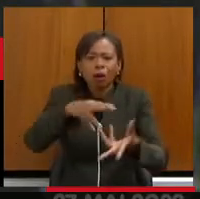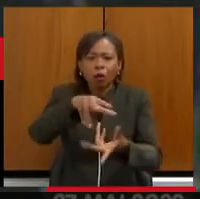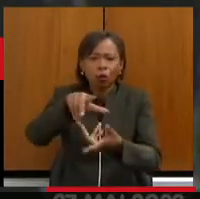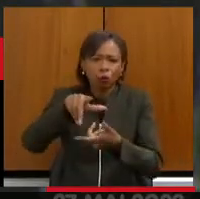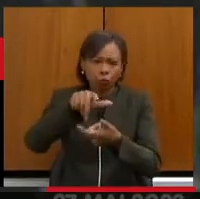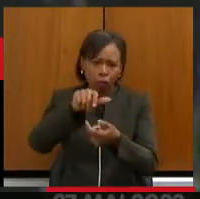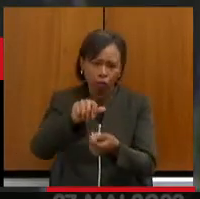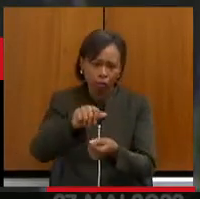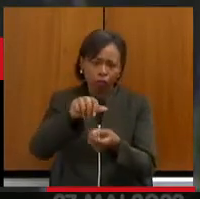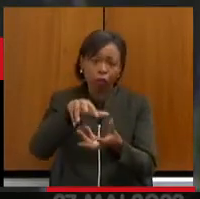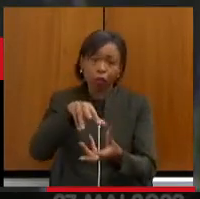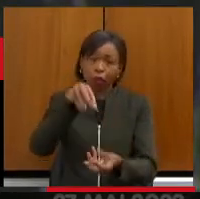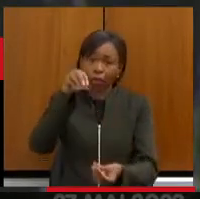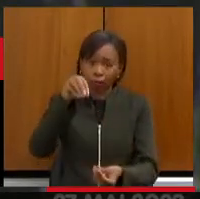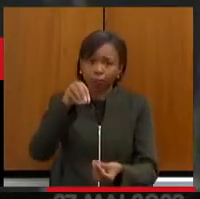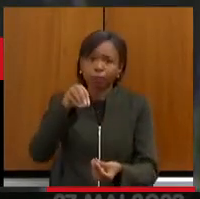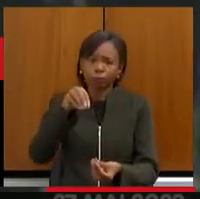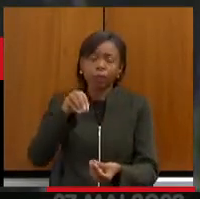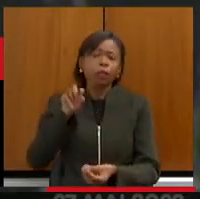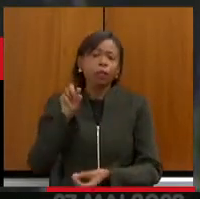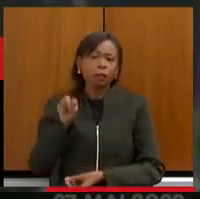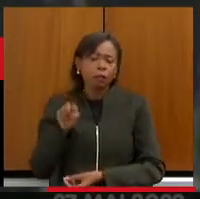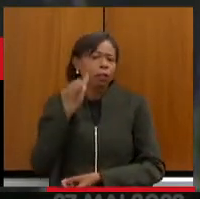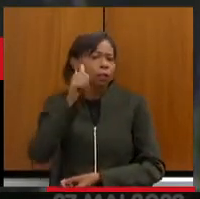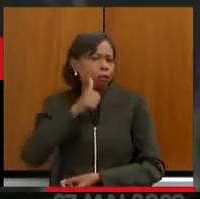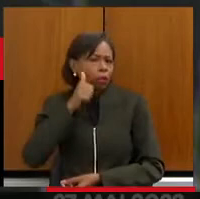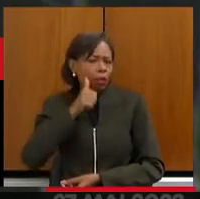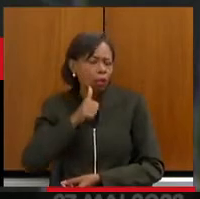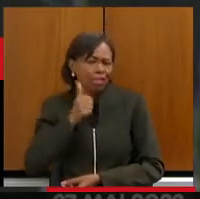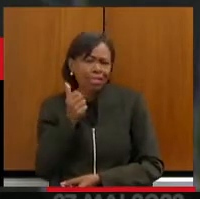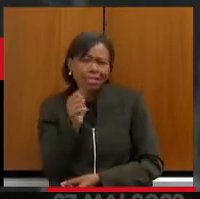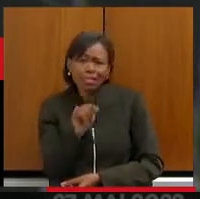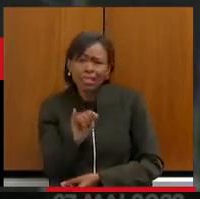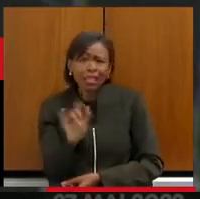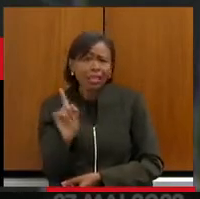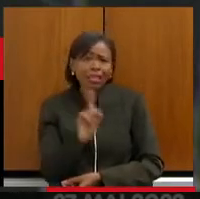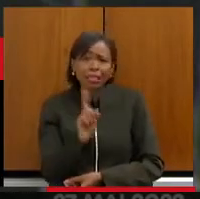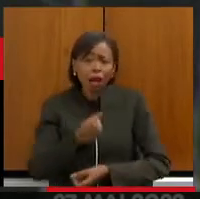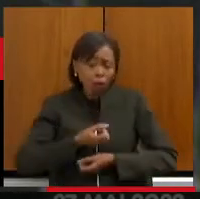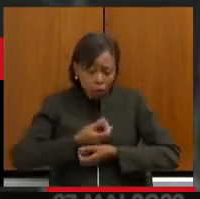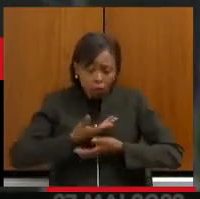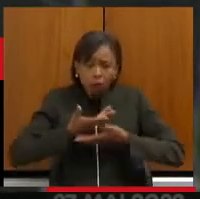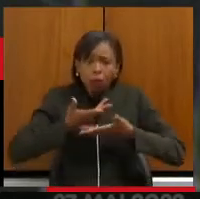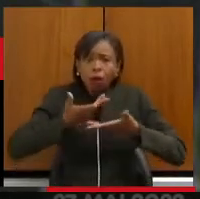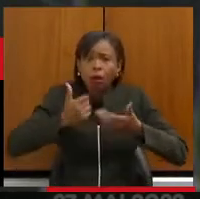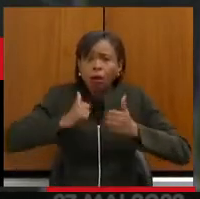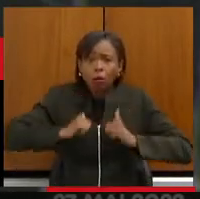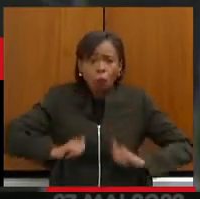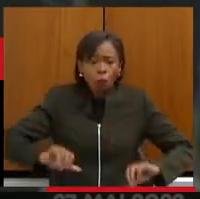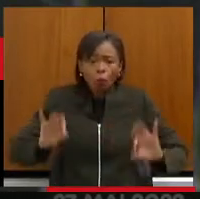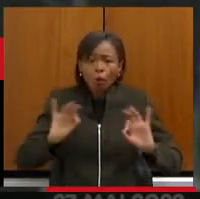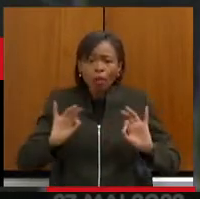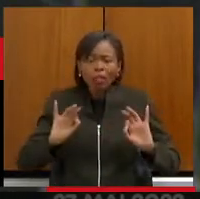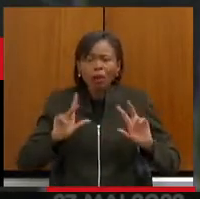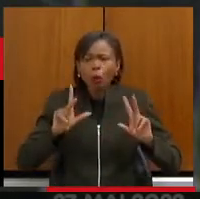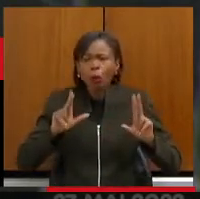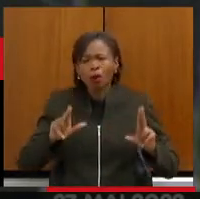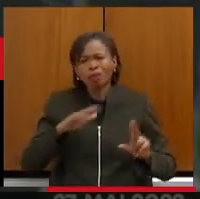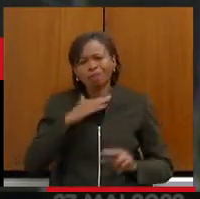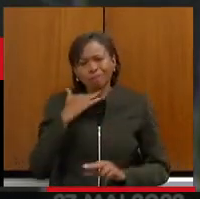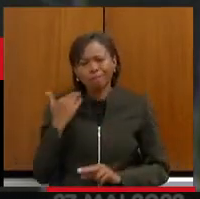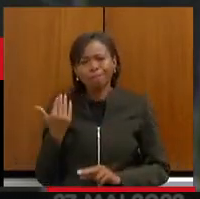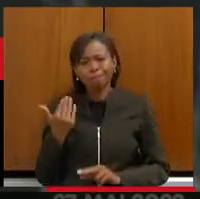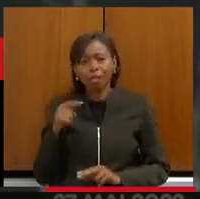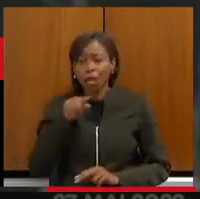para ela não representar significa morrer e ela somos